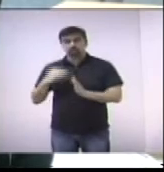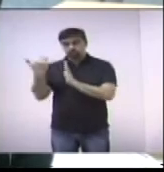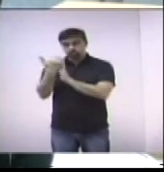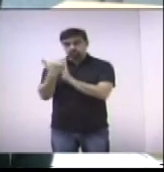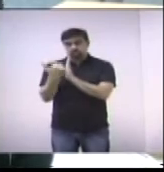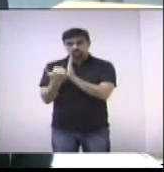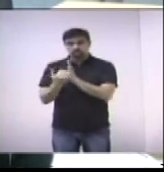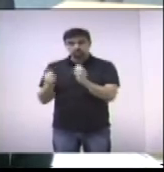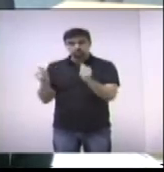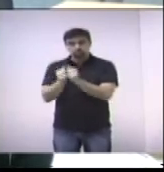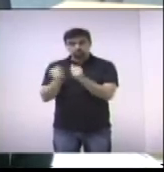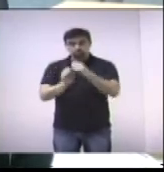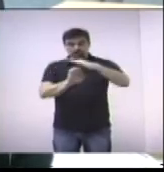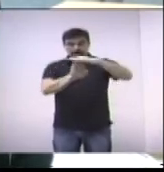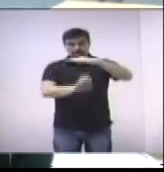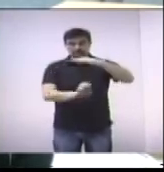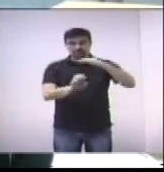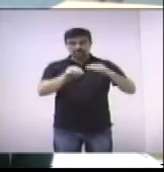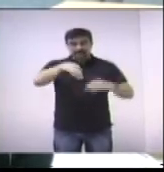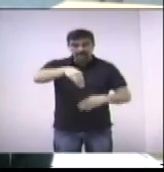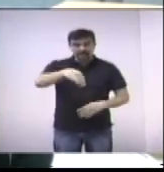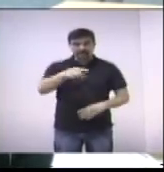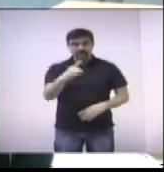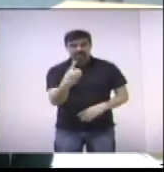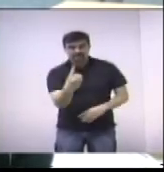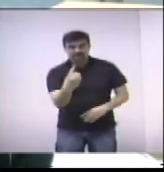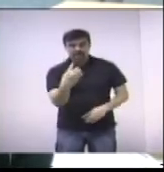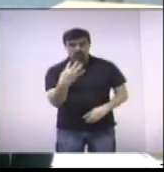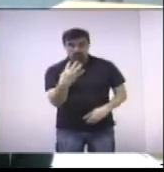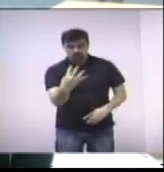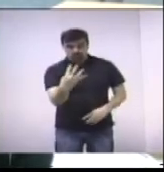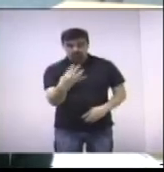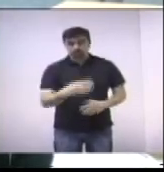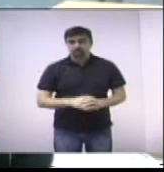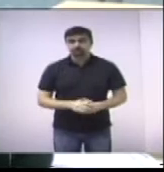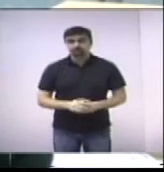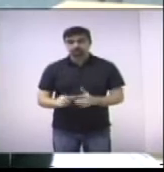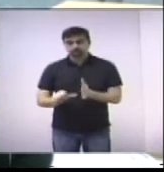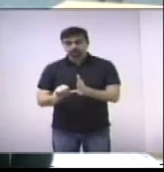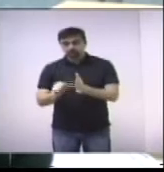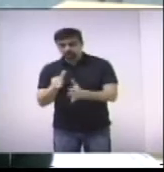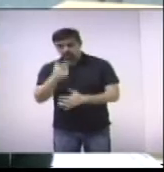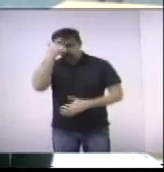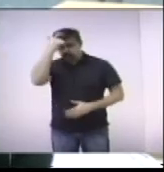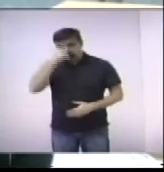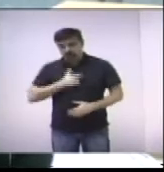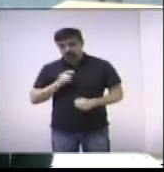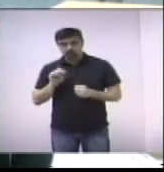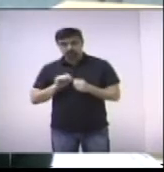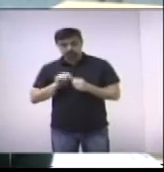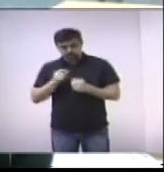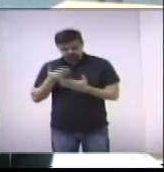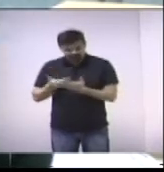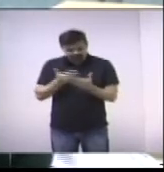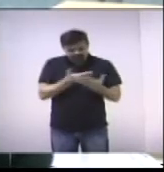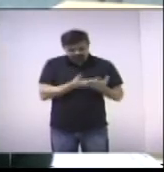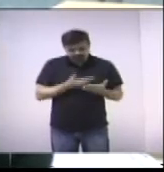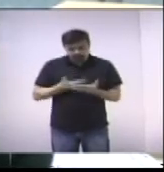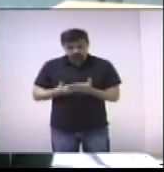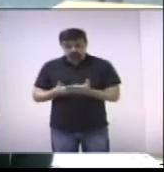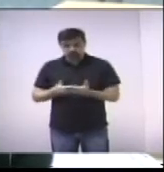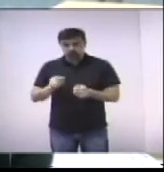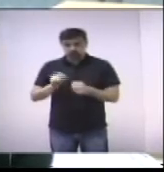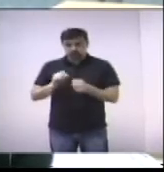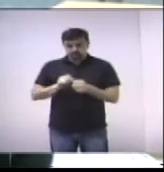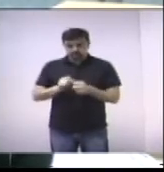projeto junto à MD4. Primeiro, aqui é um levantamento que eu fui juntando por clips e